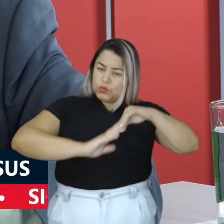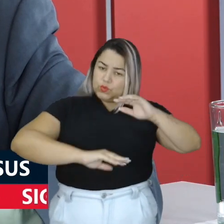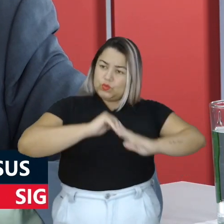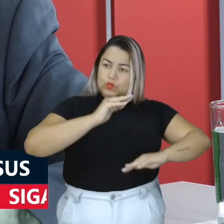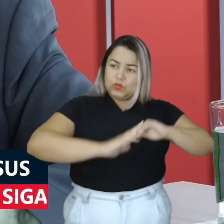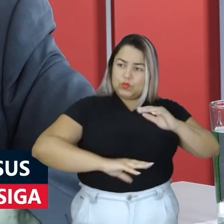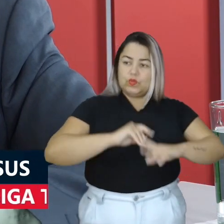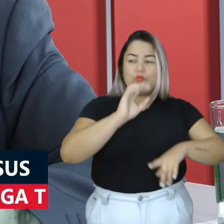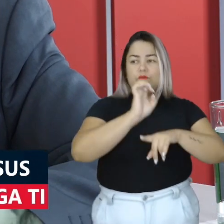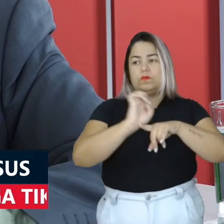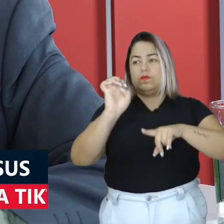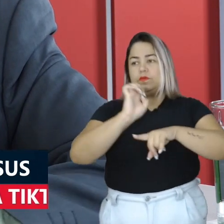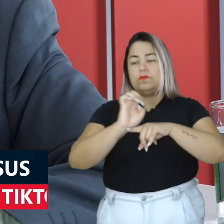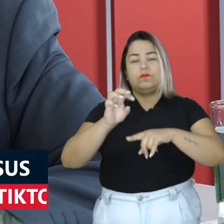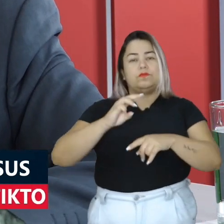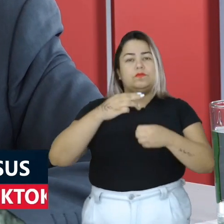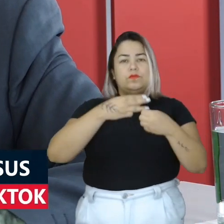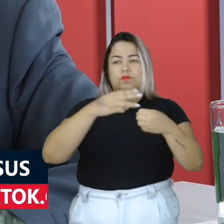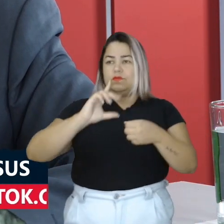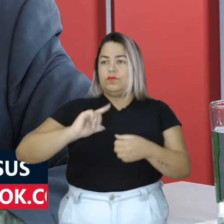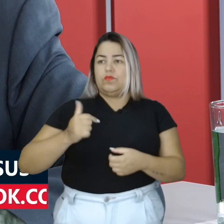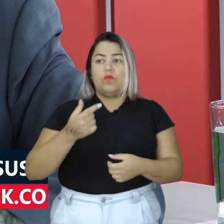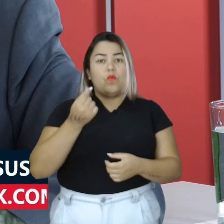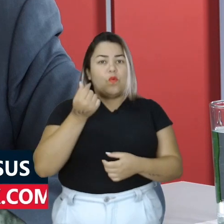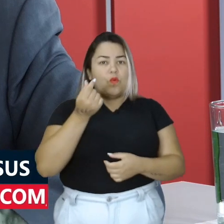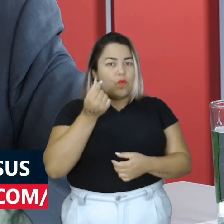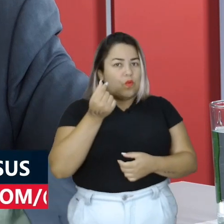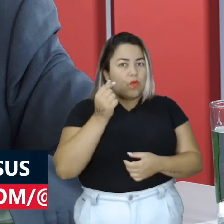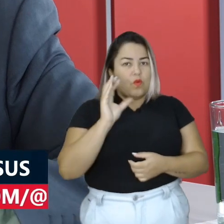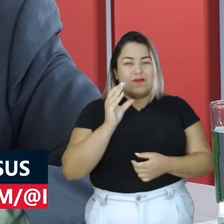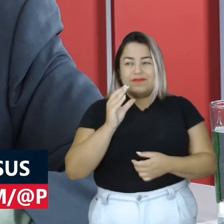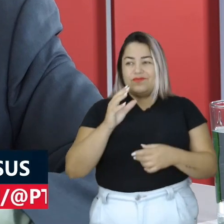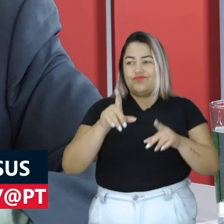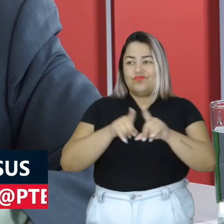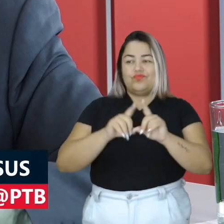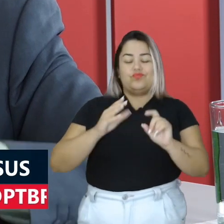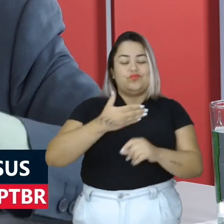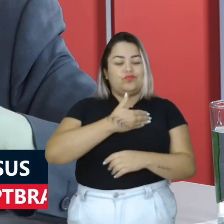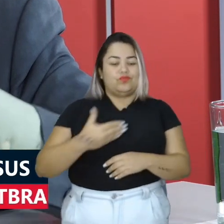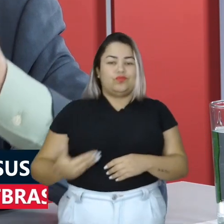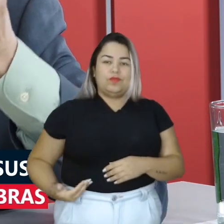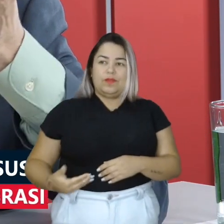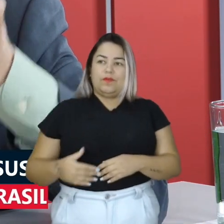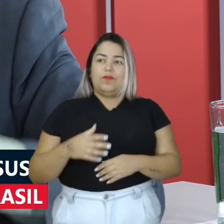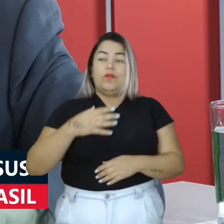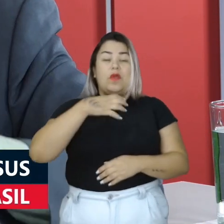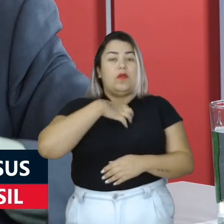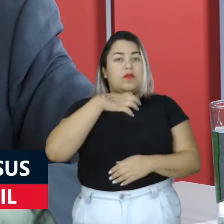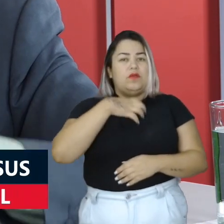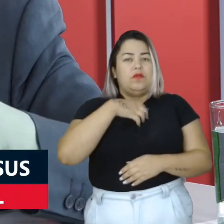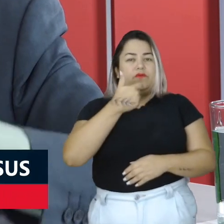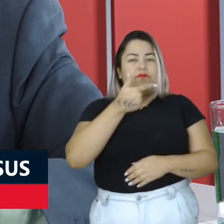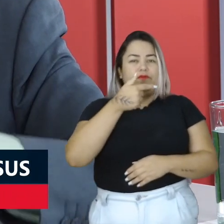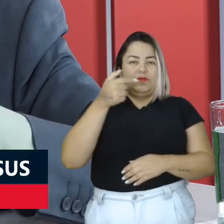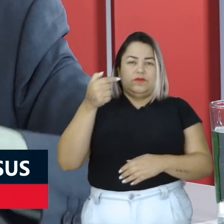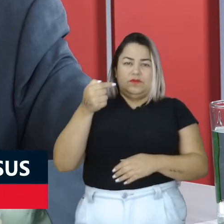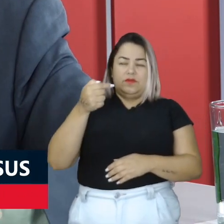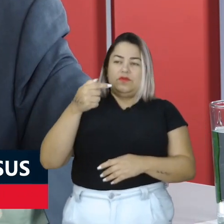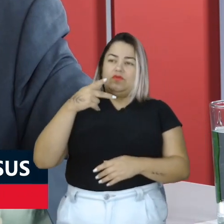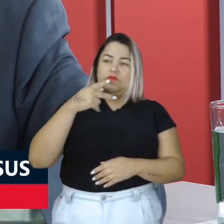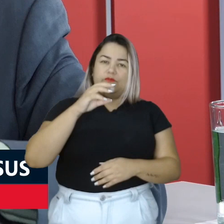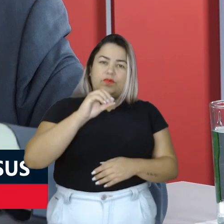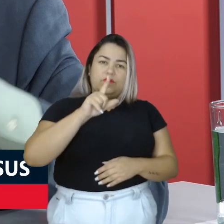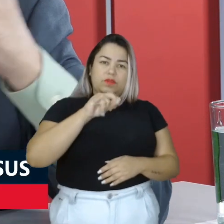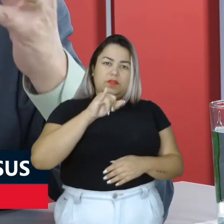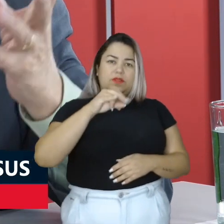estados e por municípios, que não recebiam um centavo do governo federal. No meu estado, na Bahia, nós tínhamos 27 policlínicas